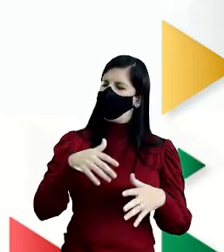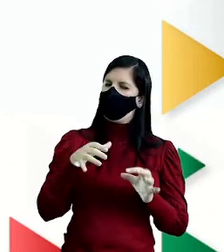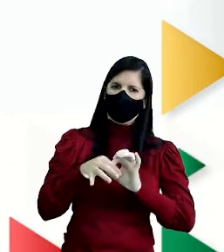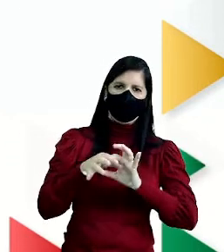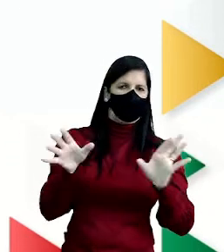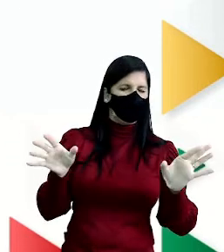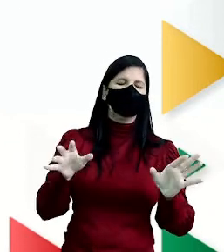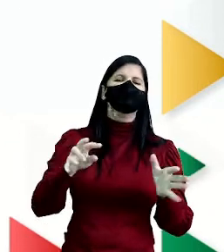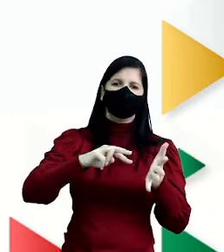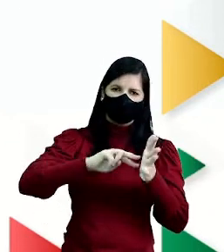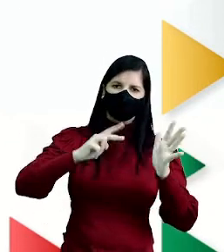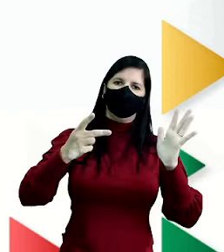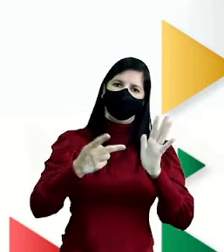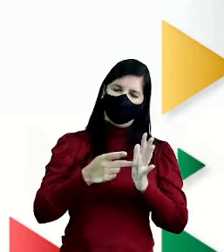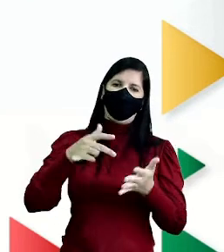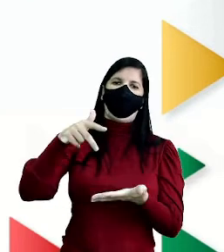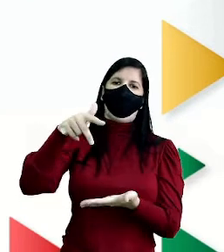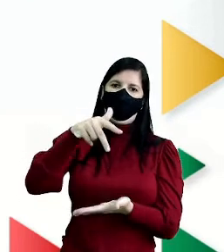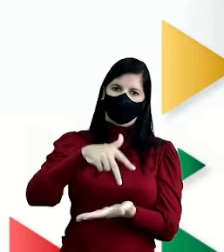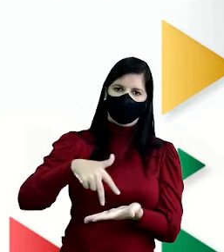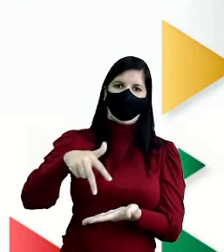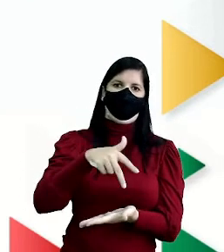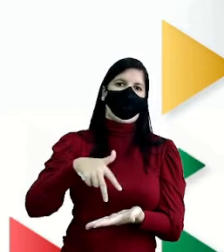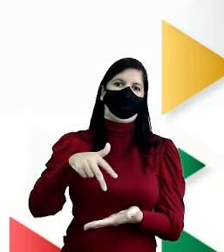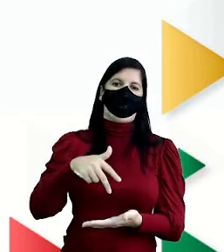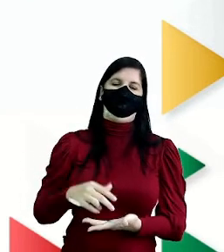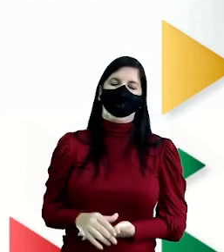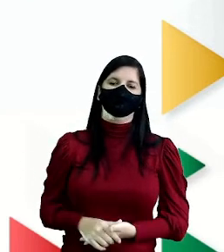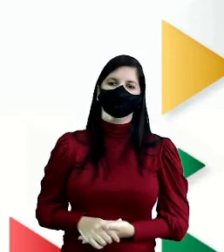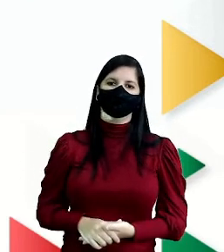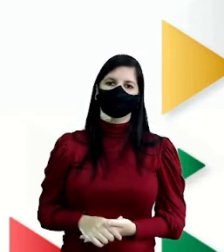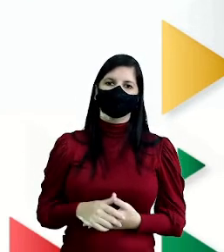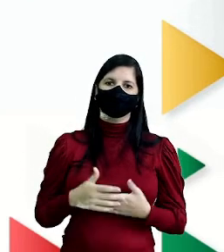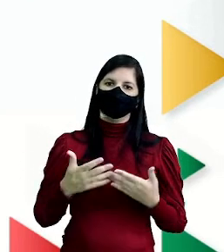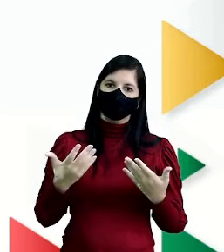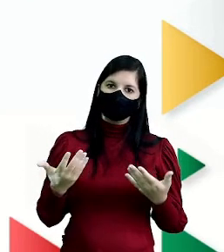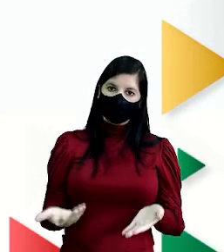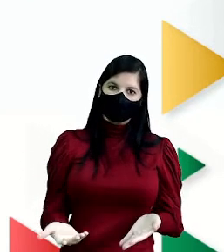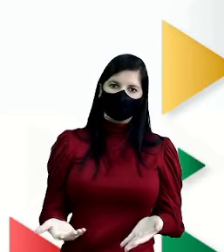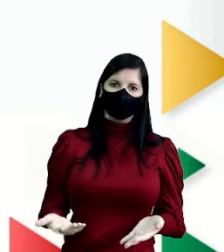que o corpo fizesse já significava dançar, né? Então,